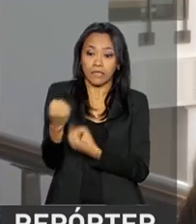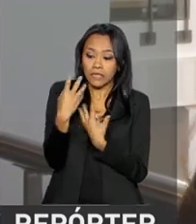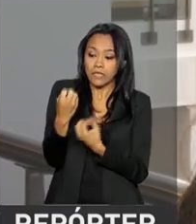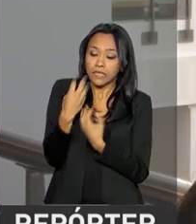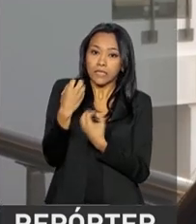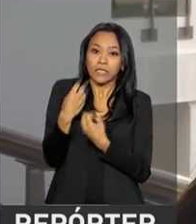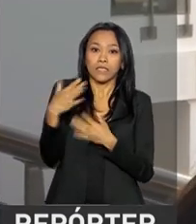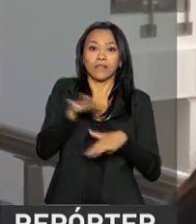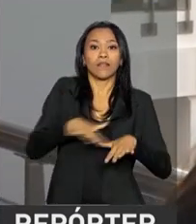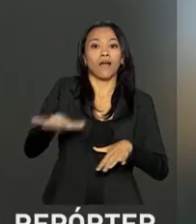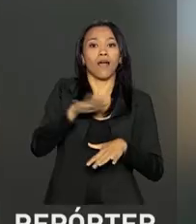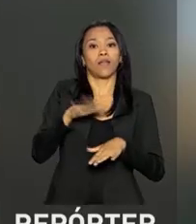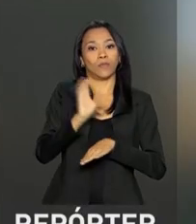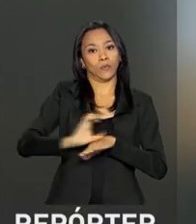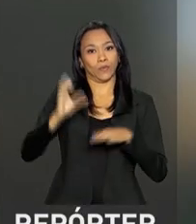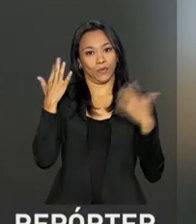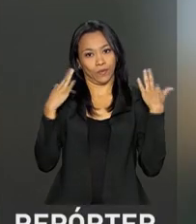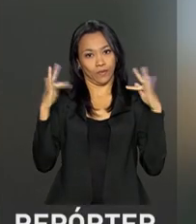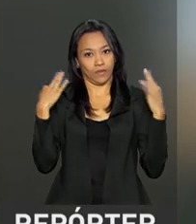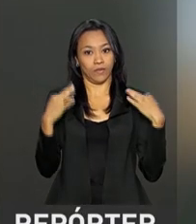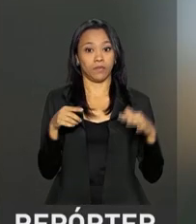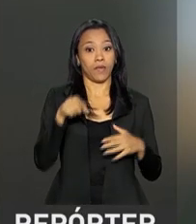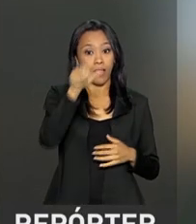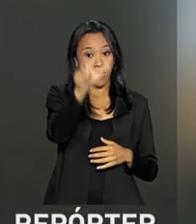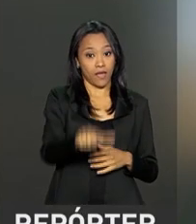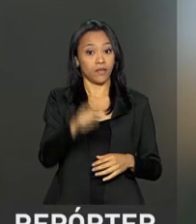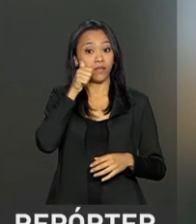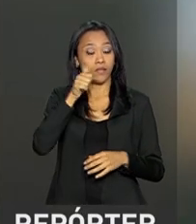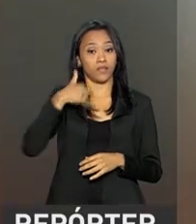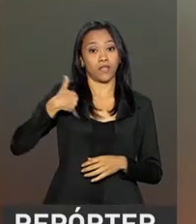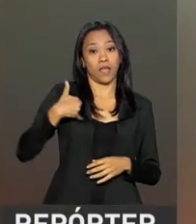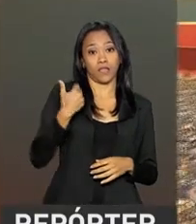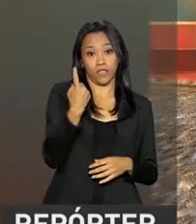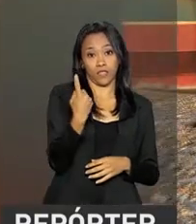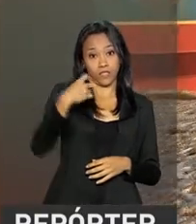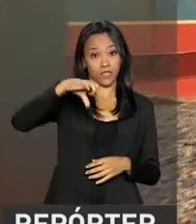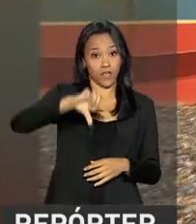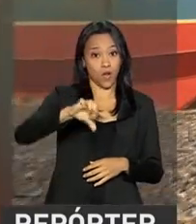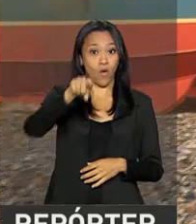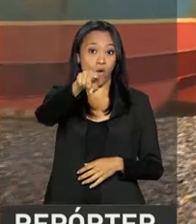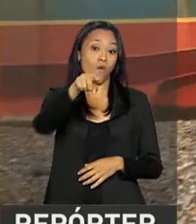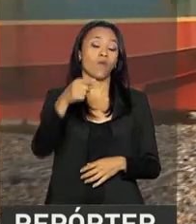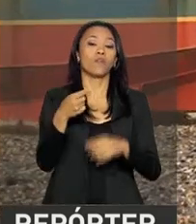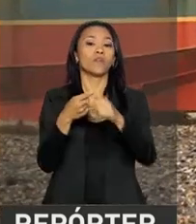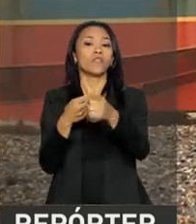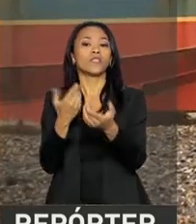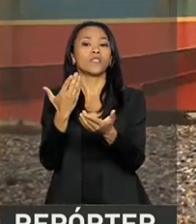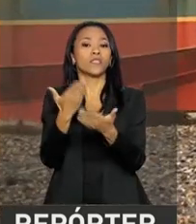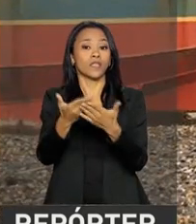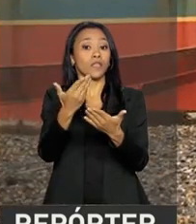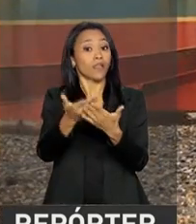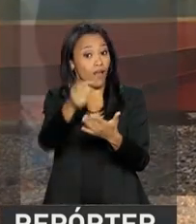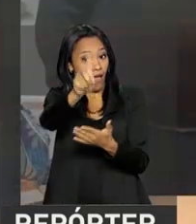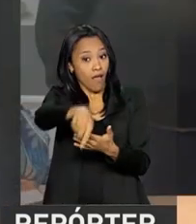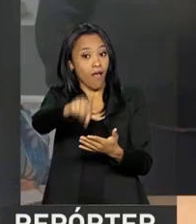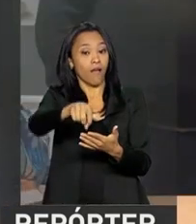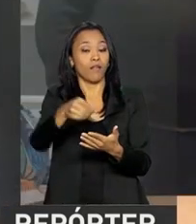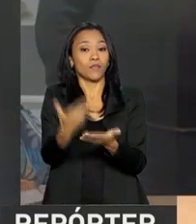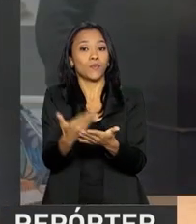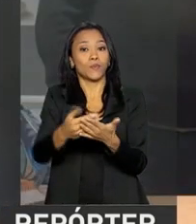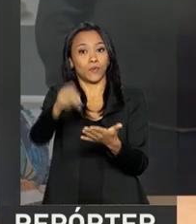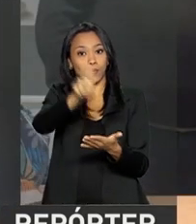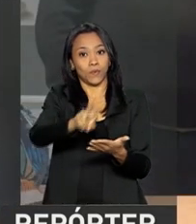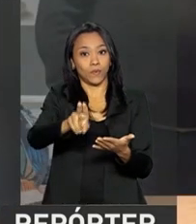e também gastronômico a estudante carioca de 19 anos soube do curso pela universidade onde estuda no rio de janeiro ela vai